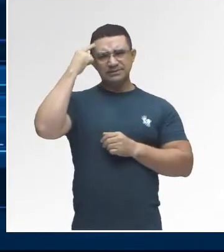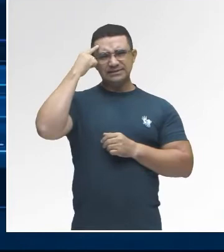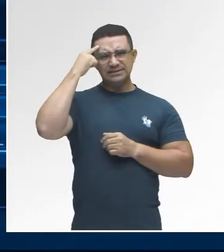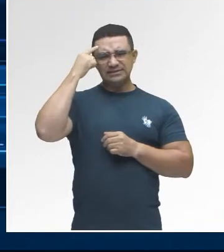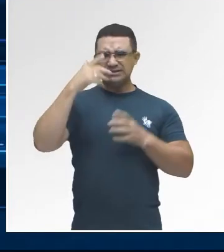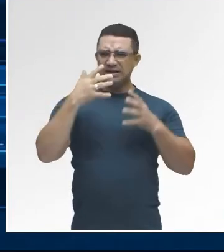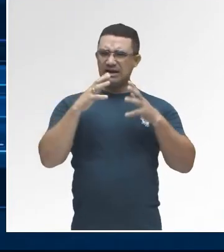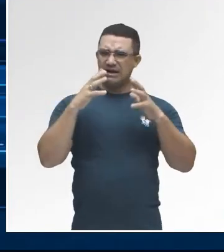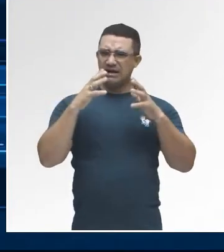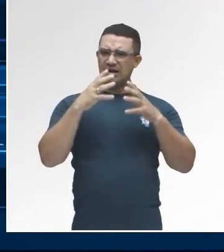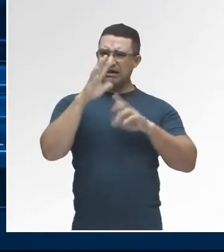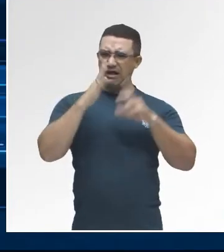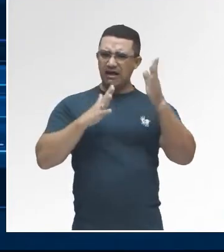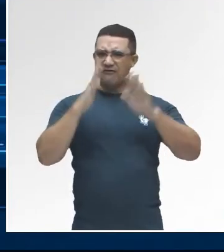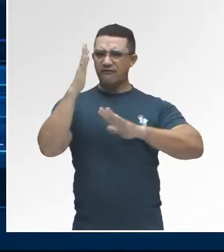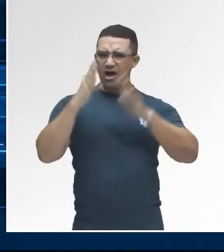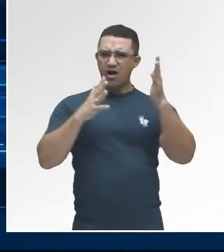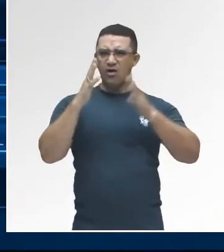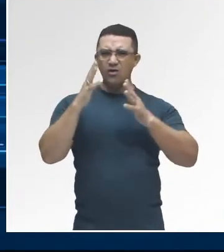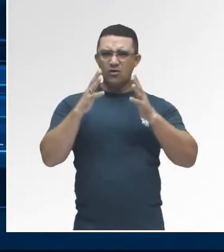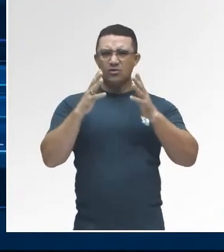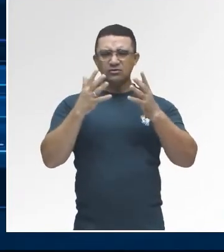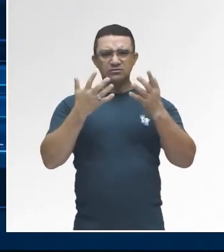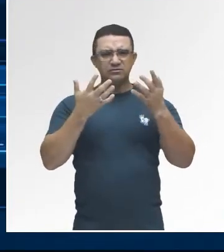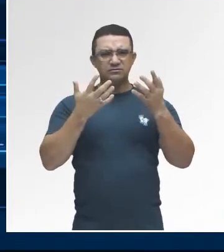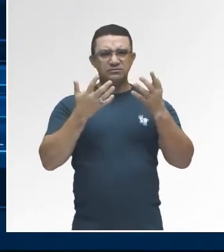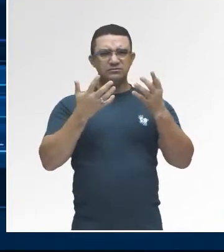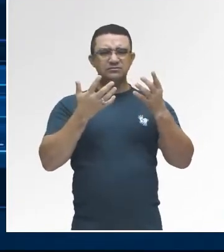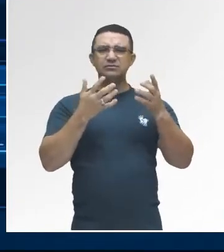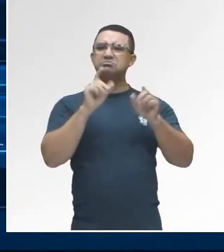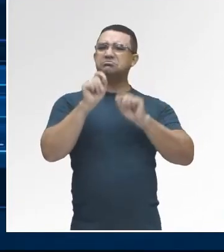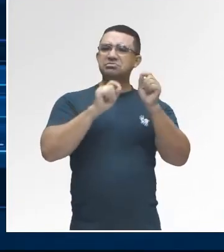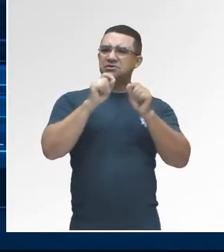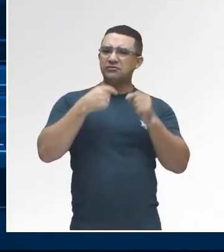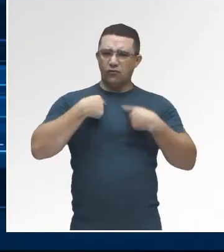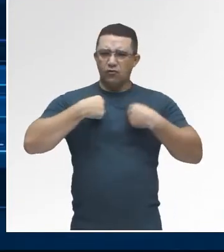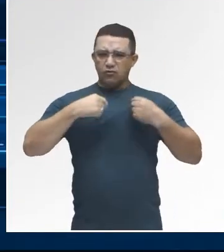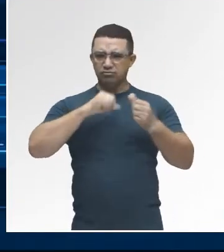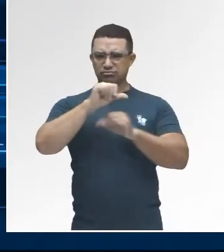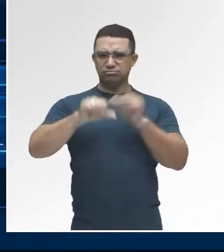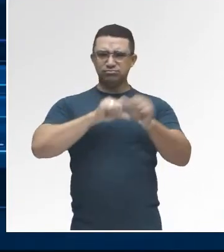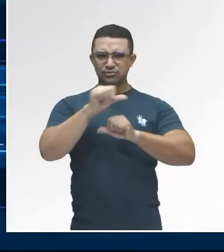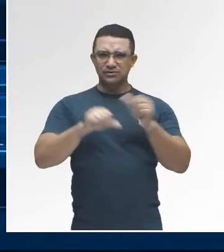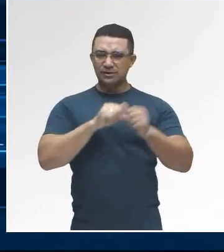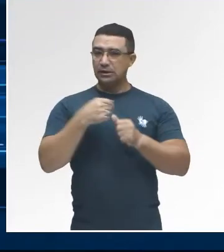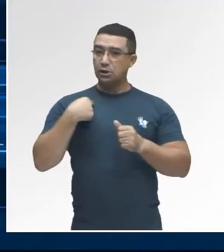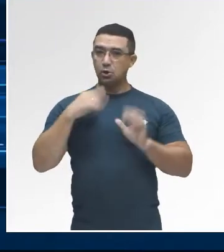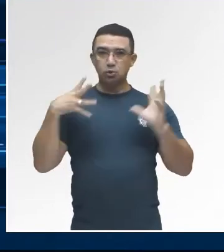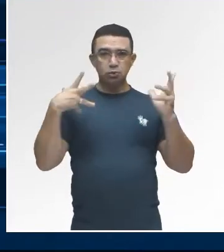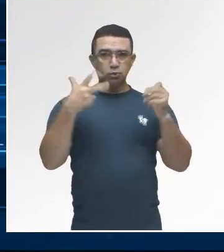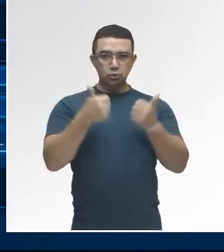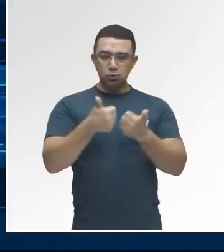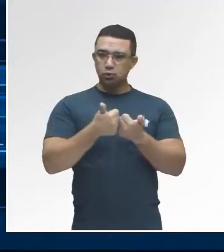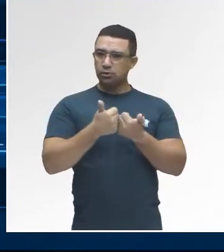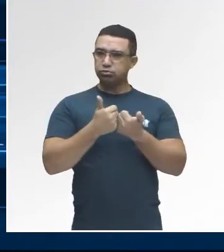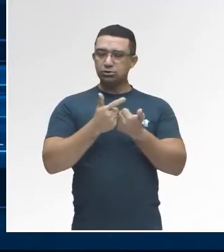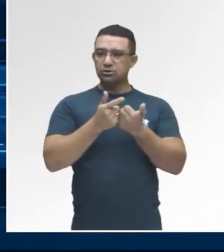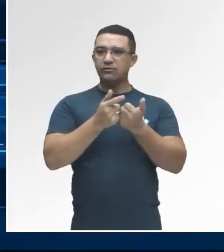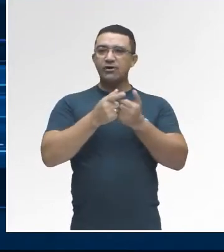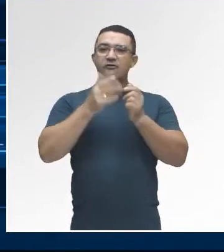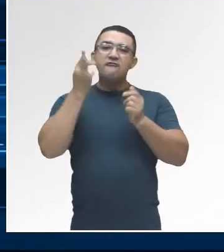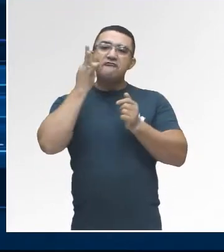carnaval, festa, vou me fantasiar. Sim, né? E aí me fantasiei toda. Estava toda trabalhada na Carmen Miranda,